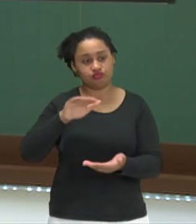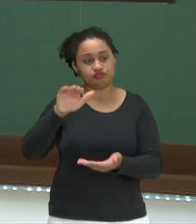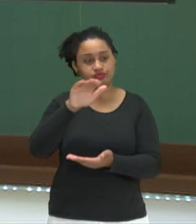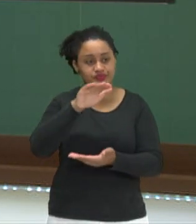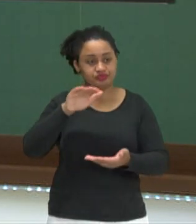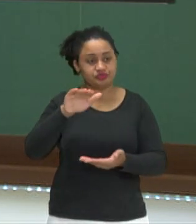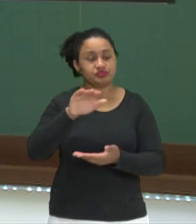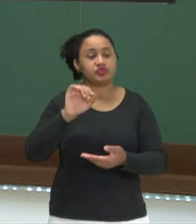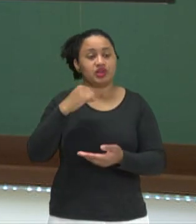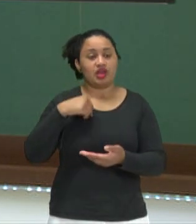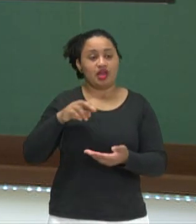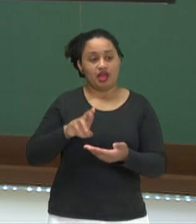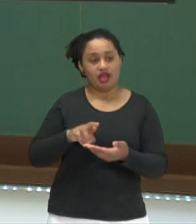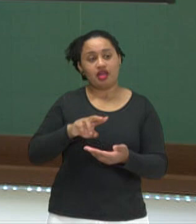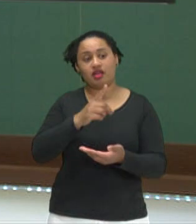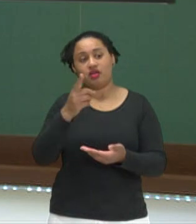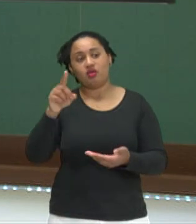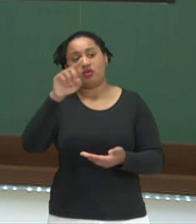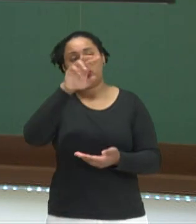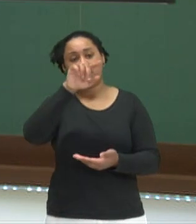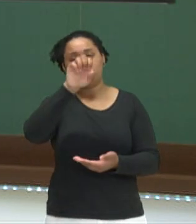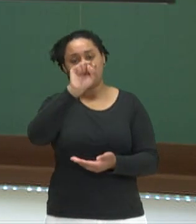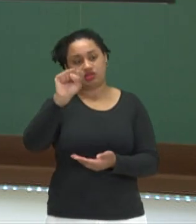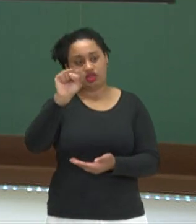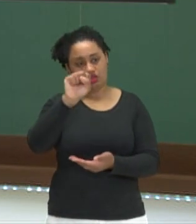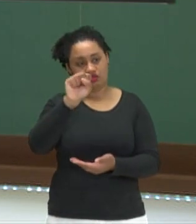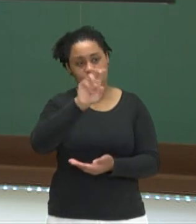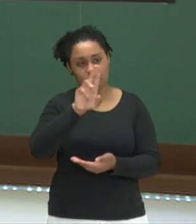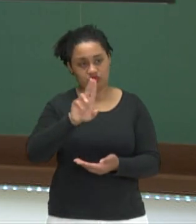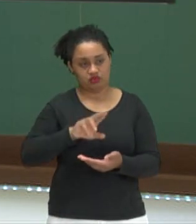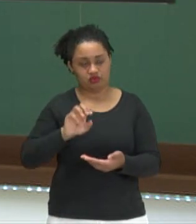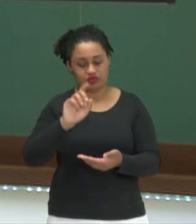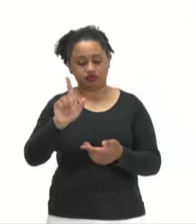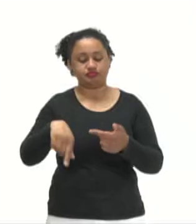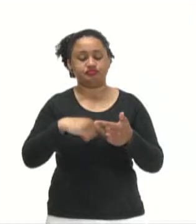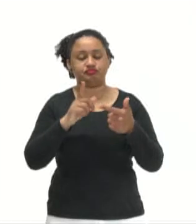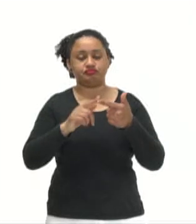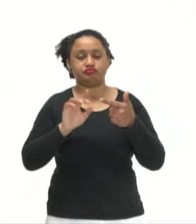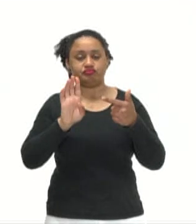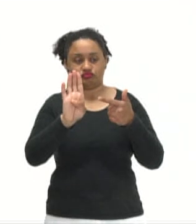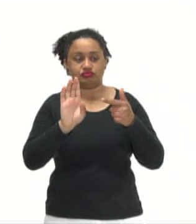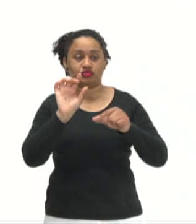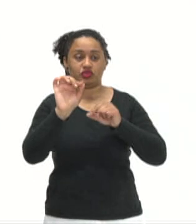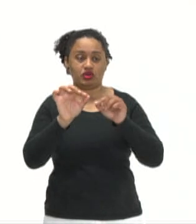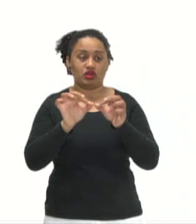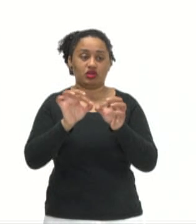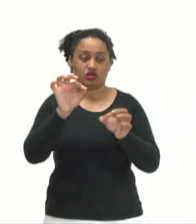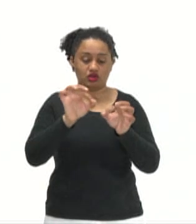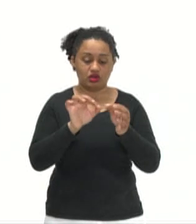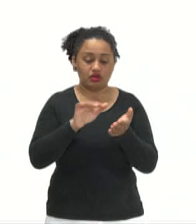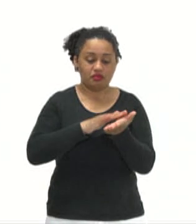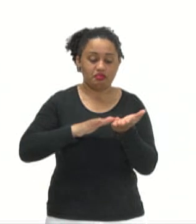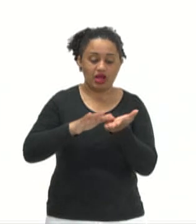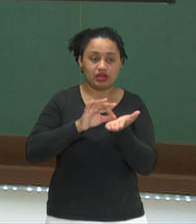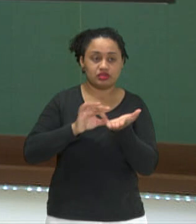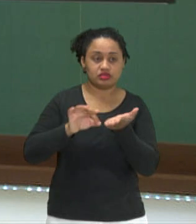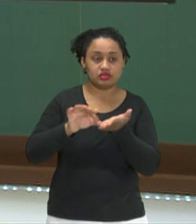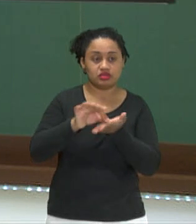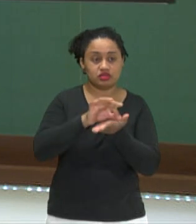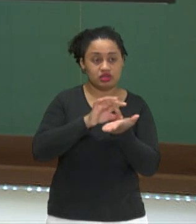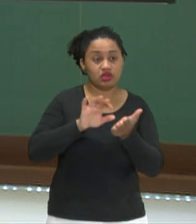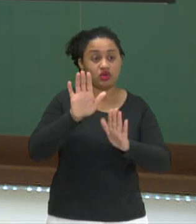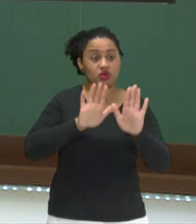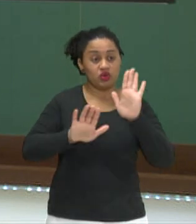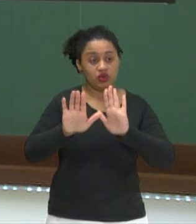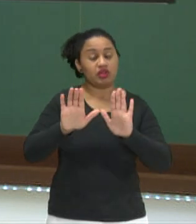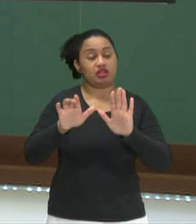que a gente chamou DR e aqui DS. Joia? Agora, as arestas das bases. Aqui toma cuidado que nós temos que